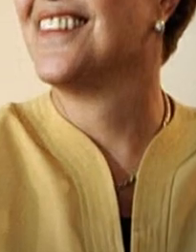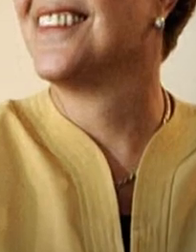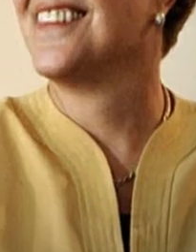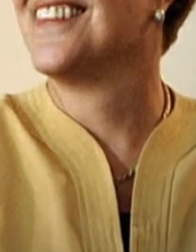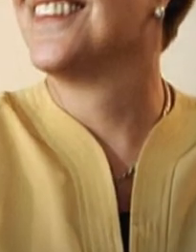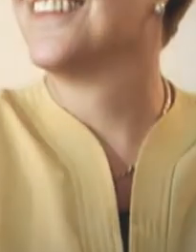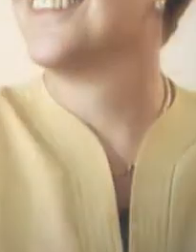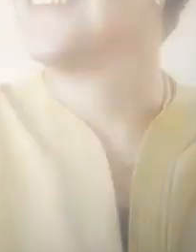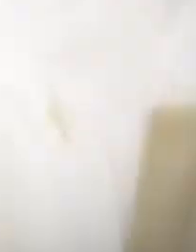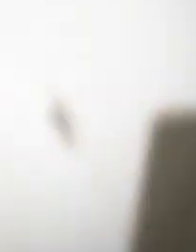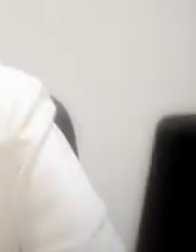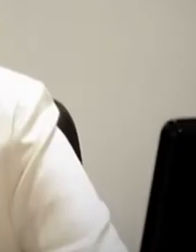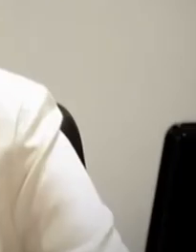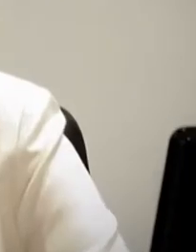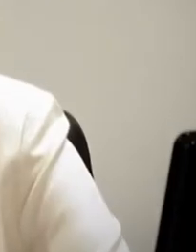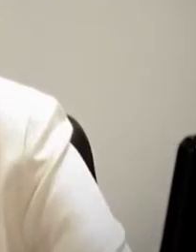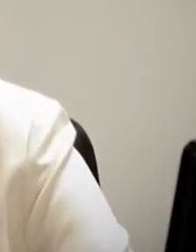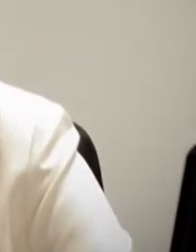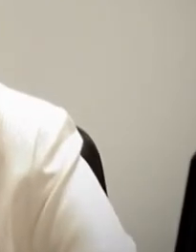o